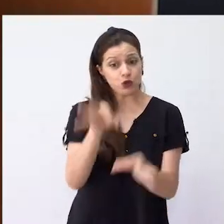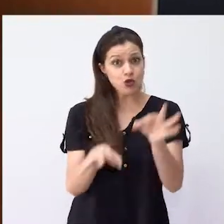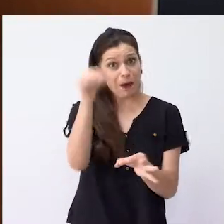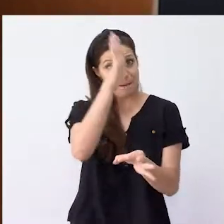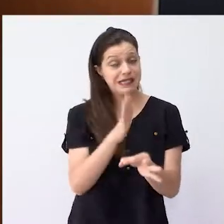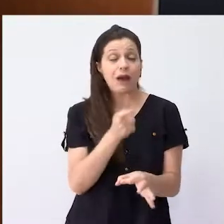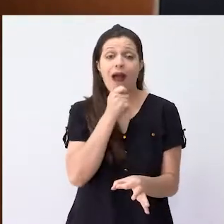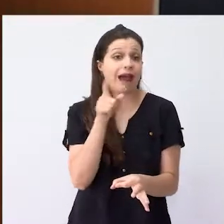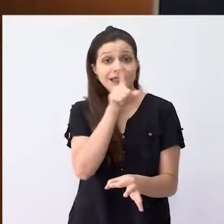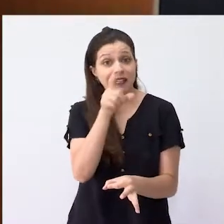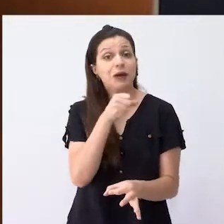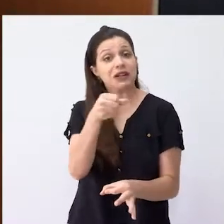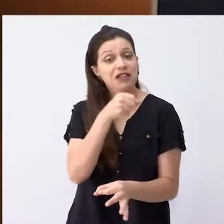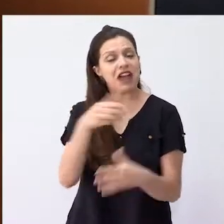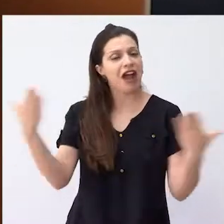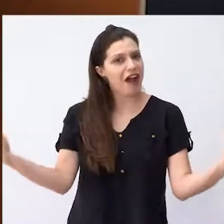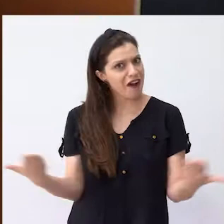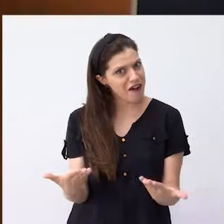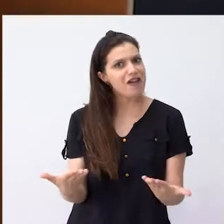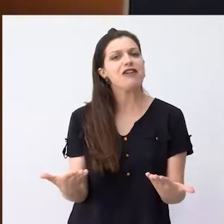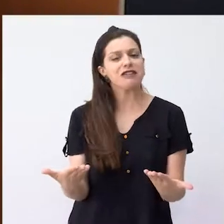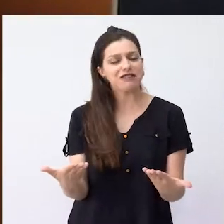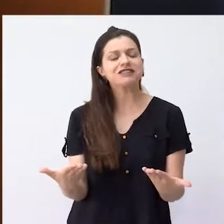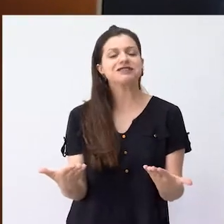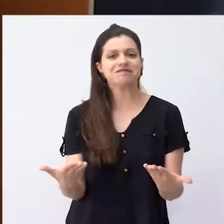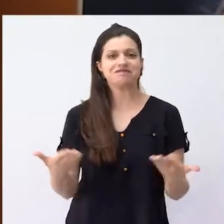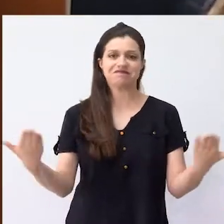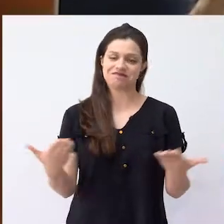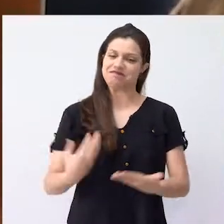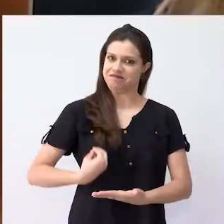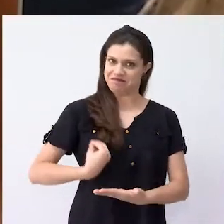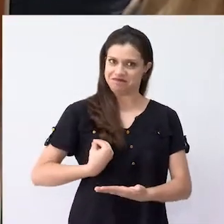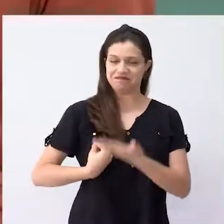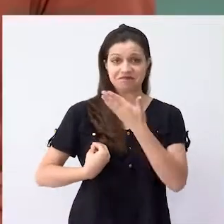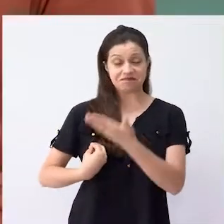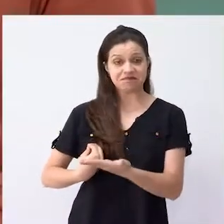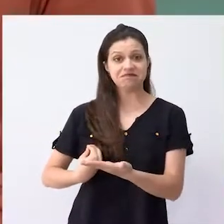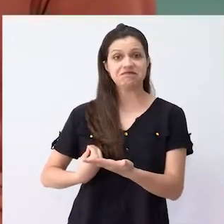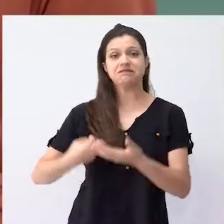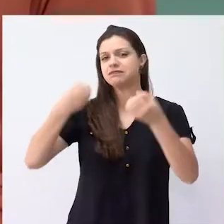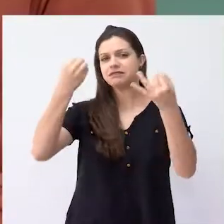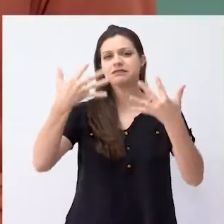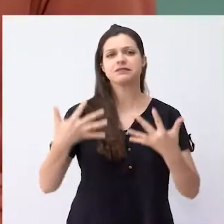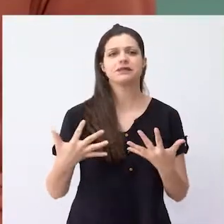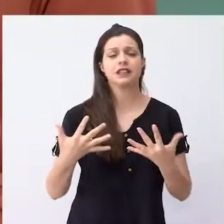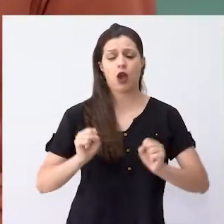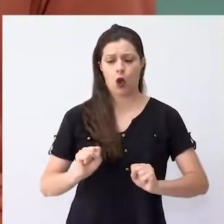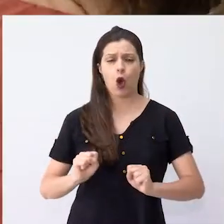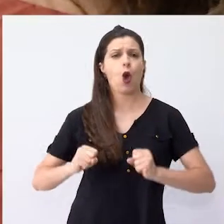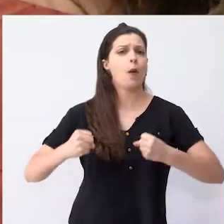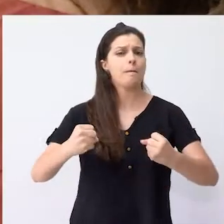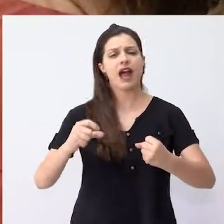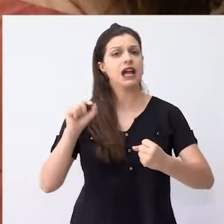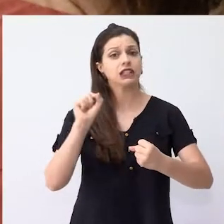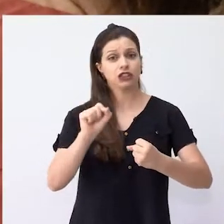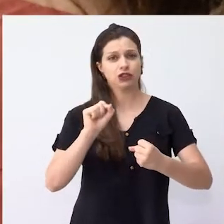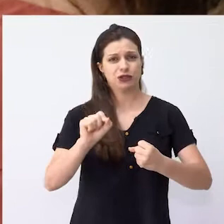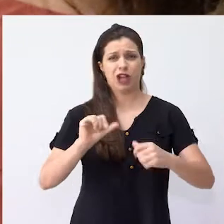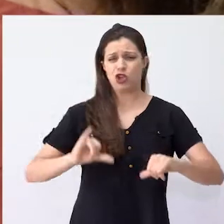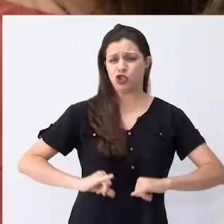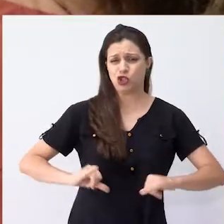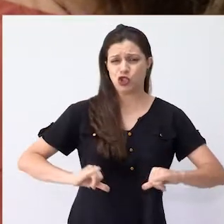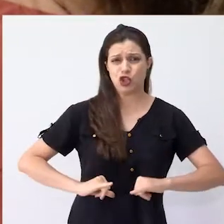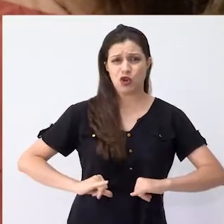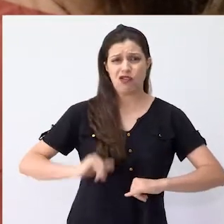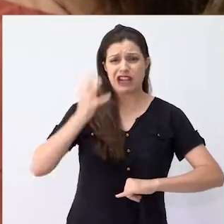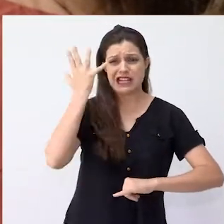brasileiro que ainda não foi contemplado e a gente vai estrear a participação dele hoje. A gente vai falar sobre o combate da